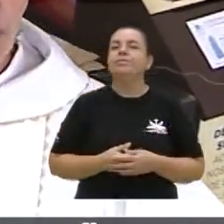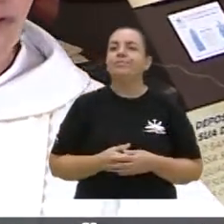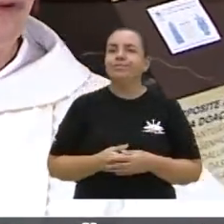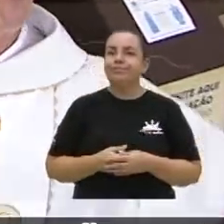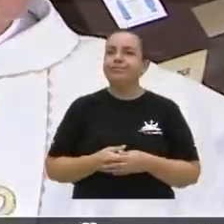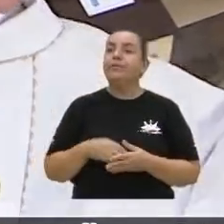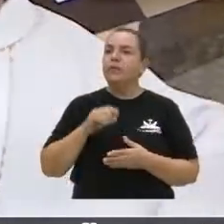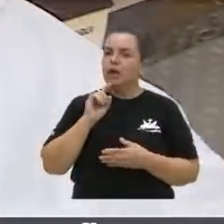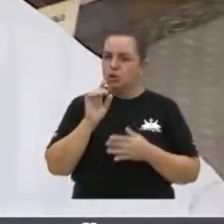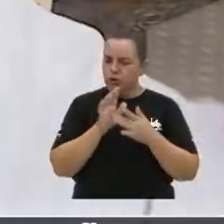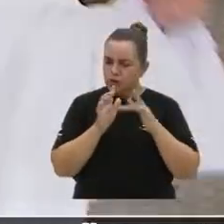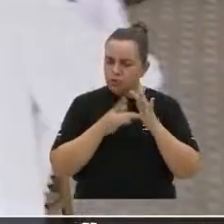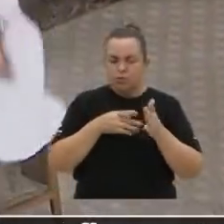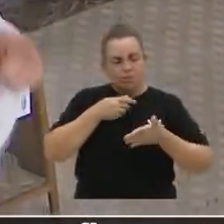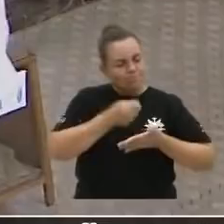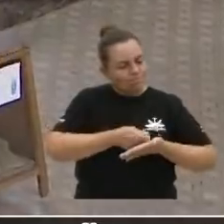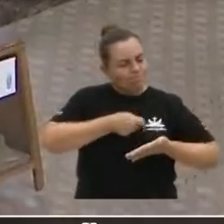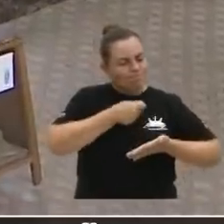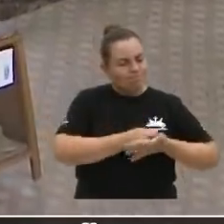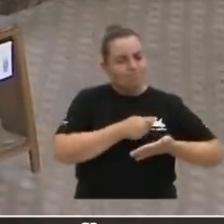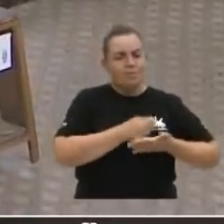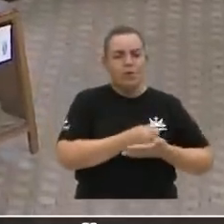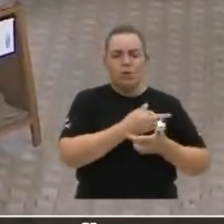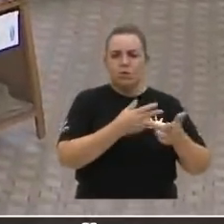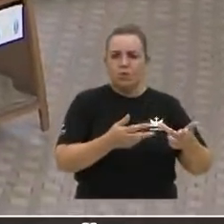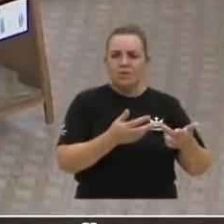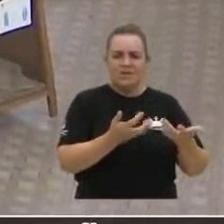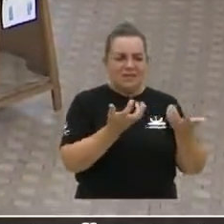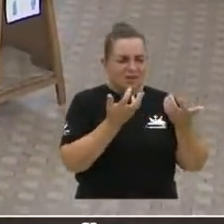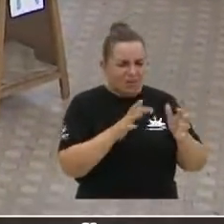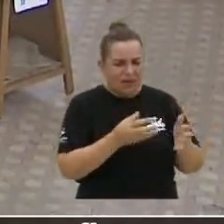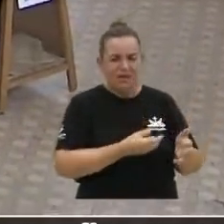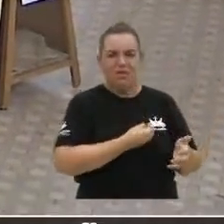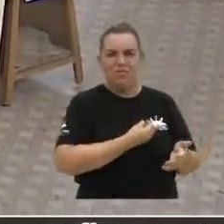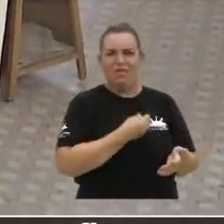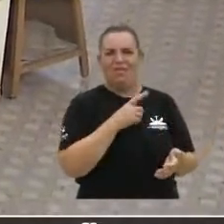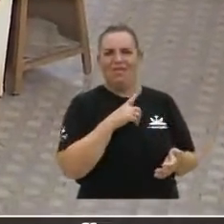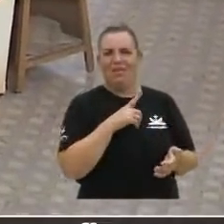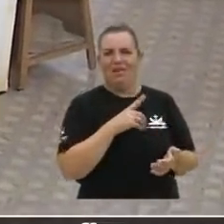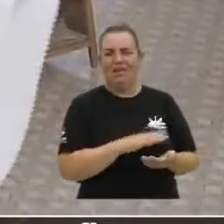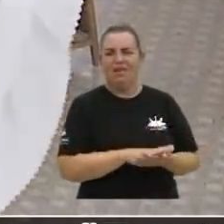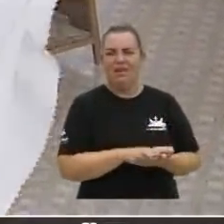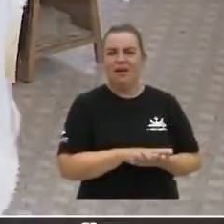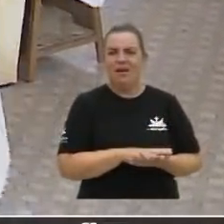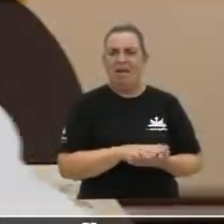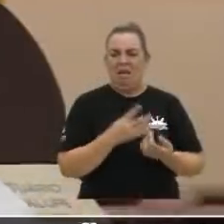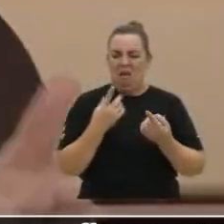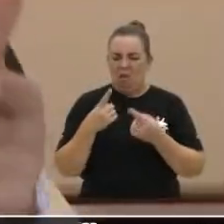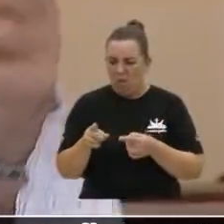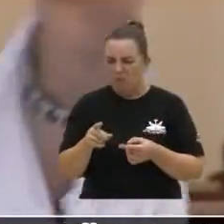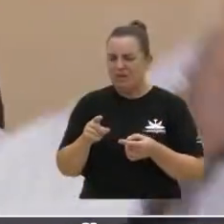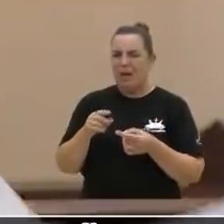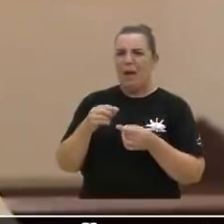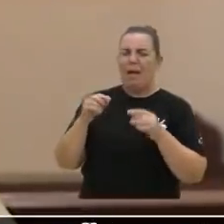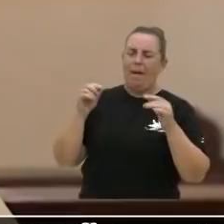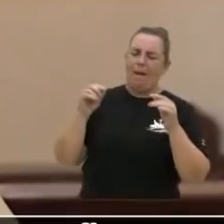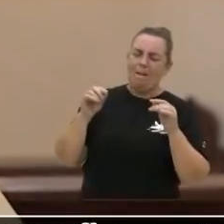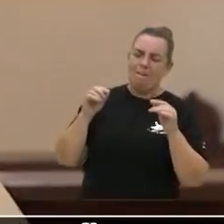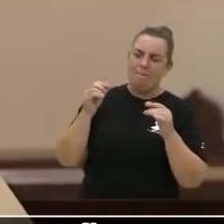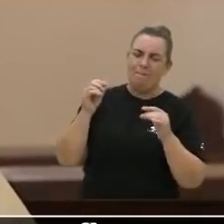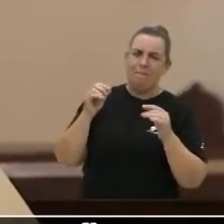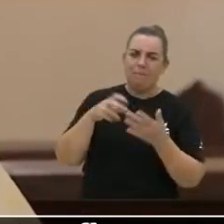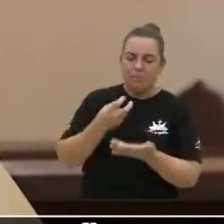eu luto com aquilo que nega a vida. Eu luto contra a cultura da morte, o